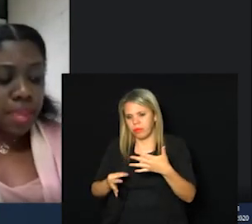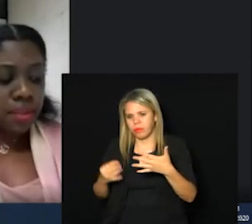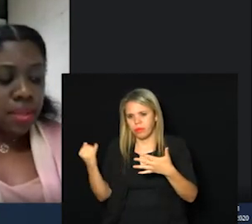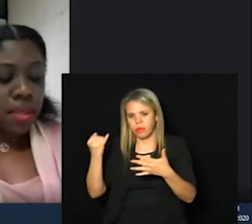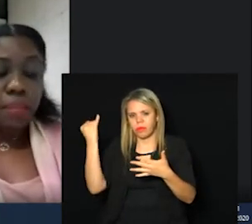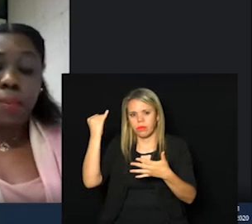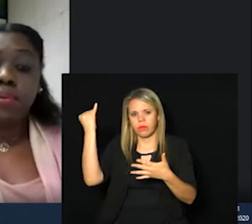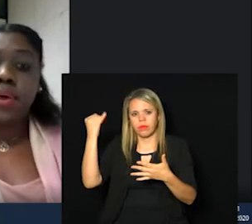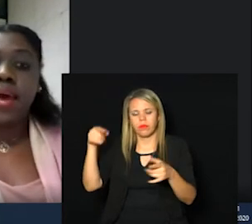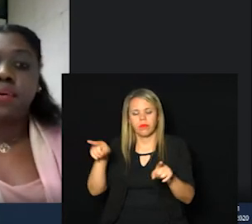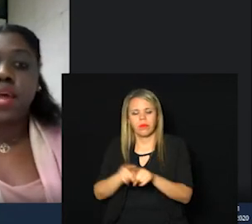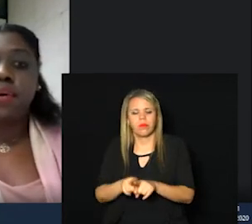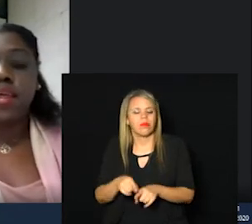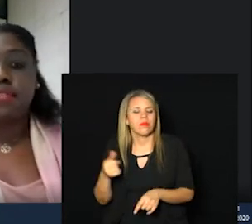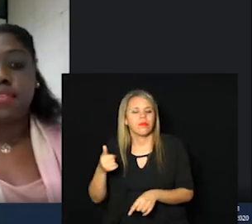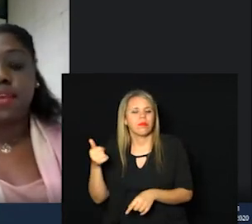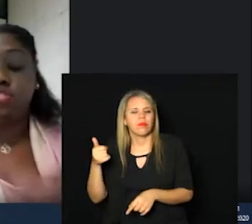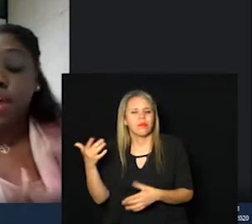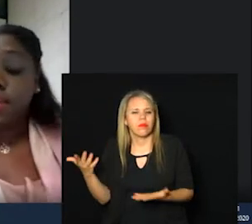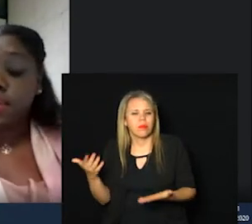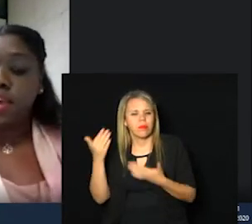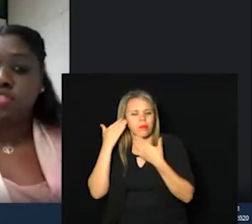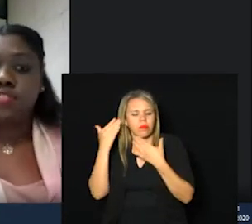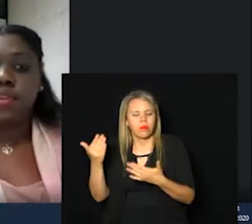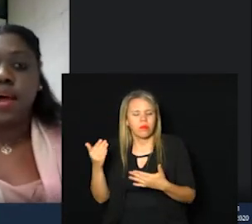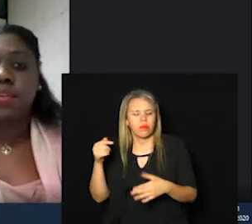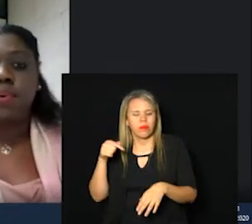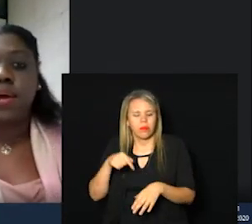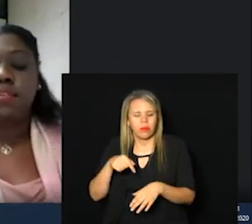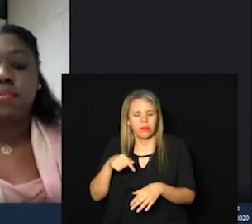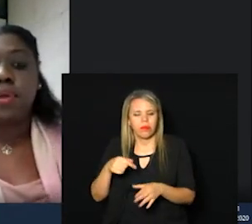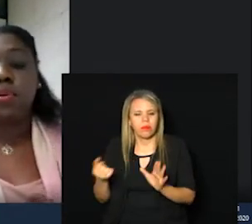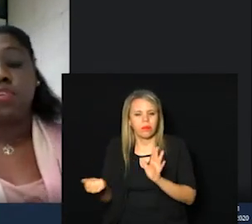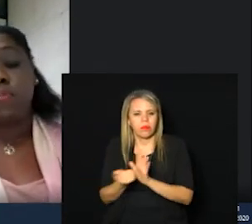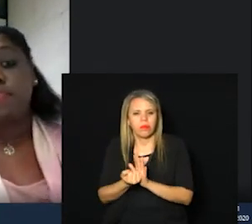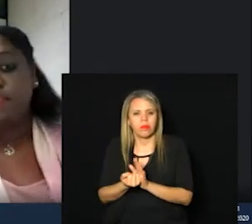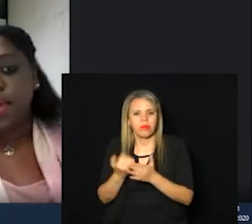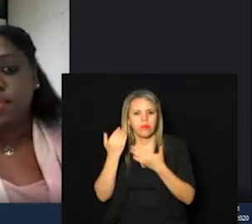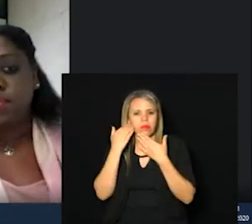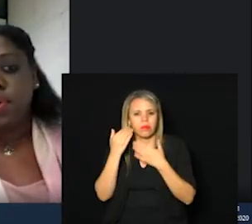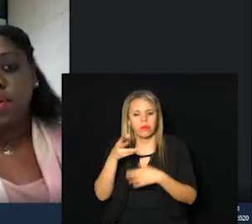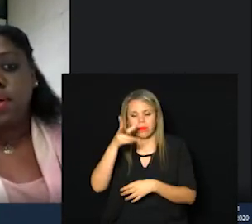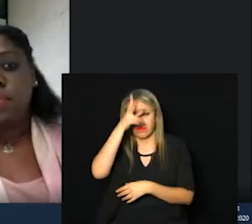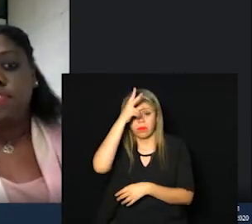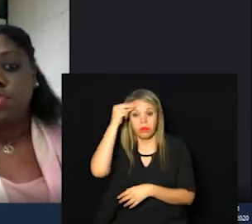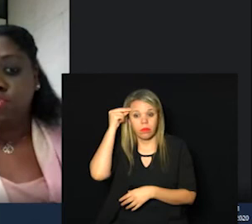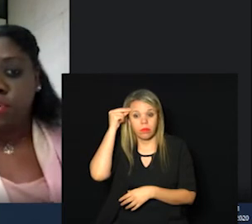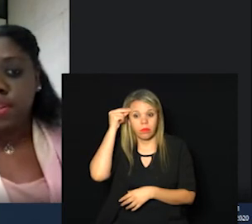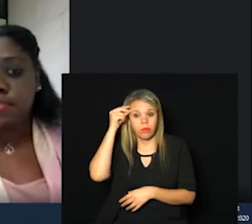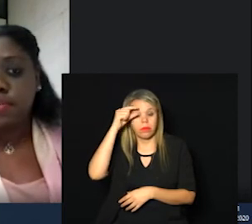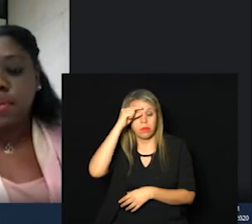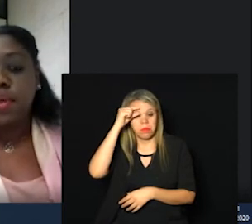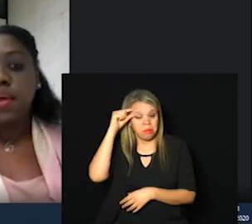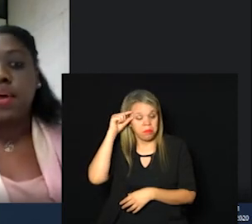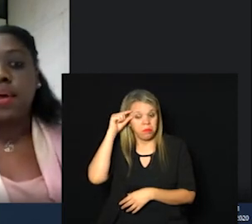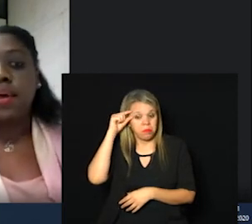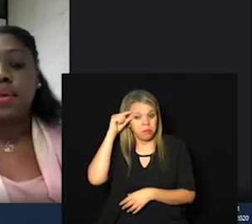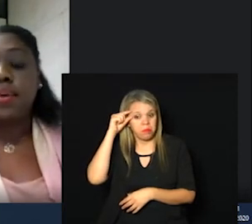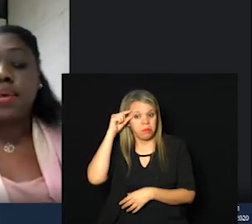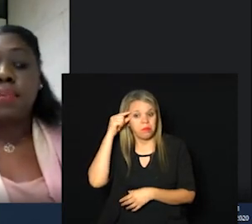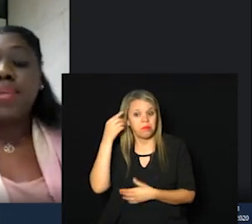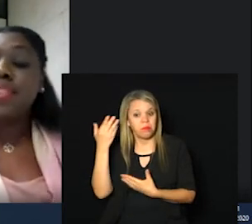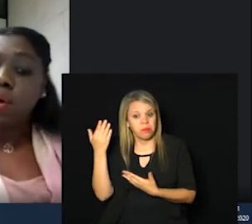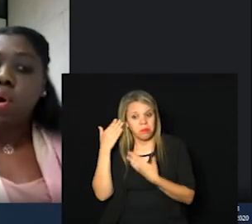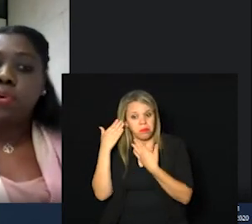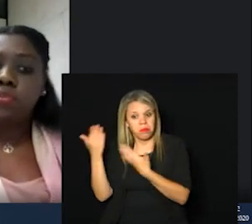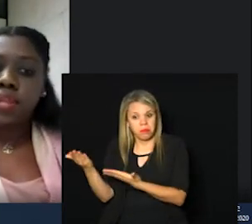também. Em primeiro lugar, eu quero agradecer, deixar aqui registrado um agradecimento ao nosso prefeito Jonas,